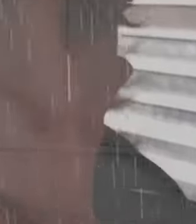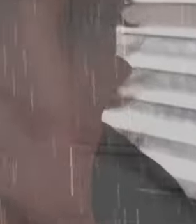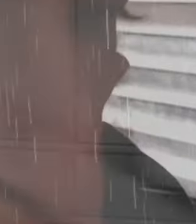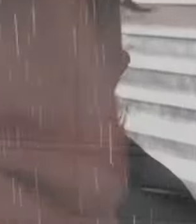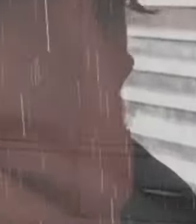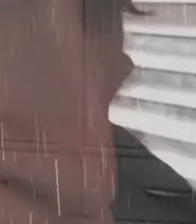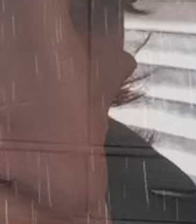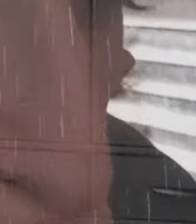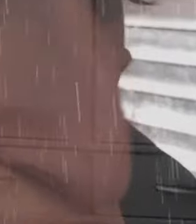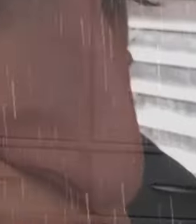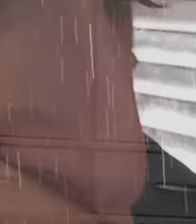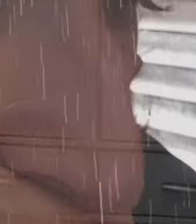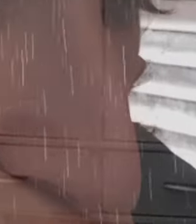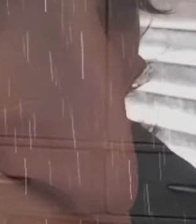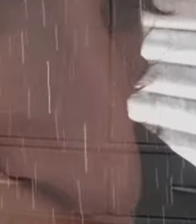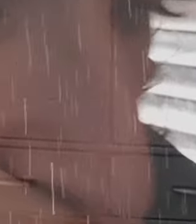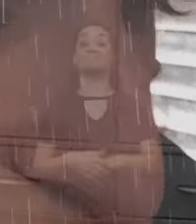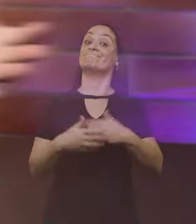Just to suffer.